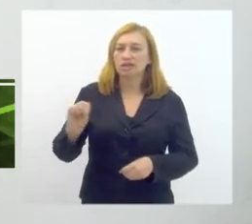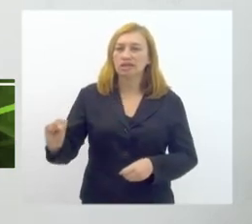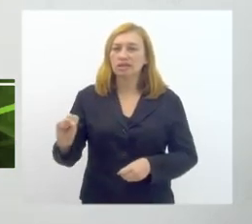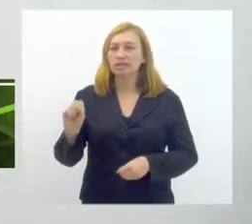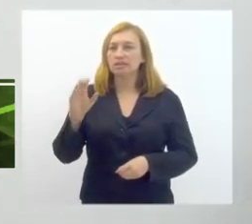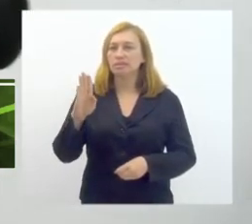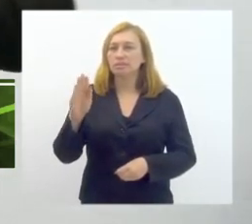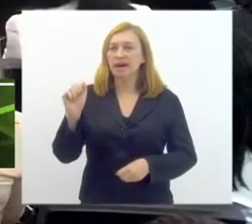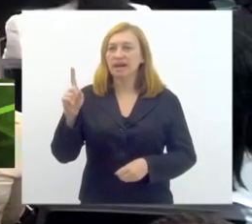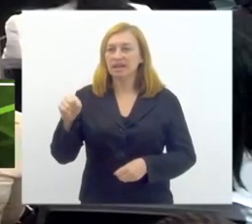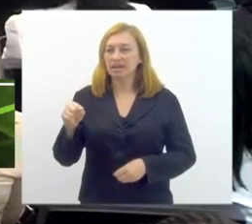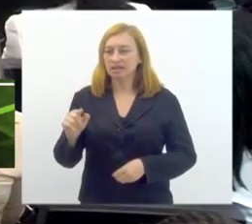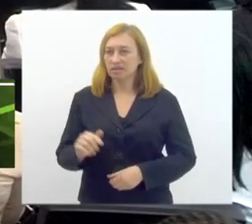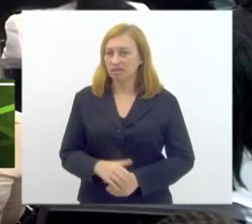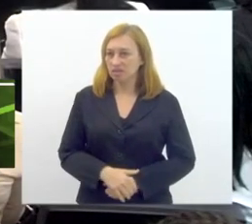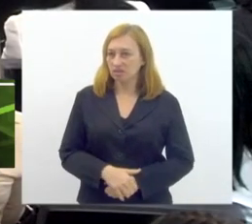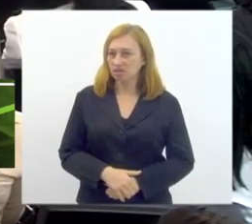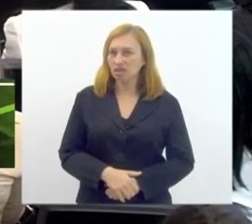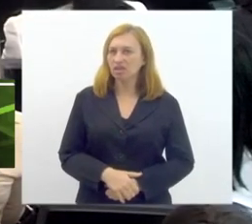10 minutos.